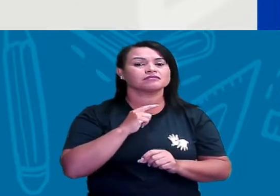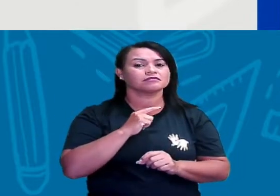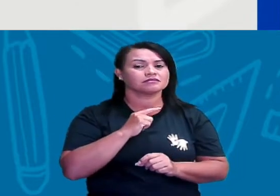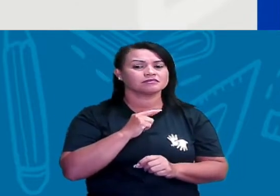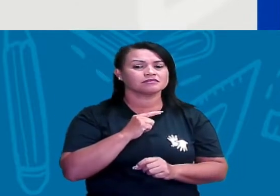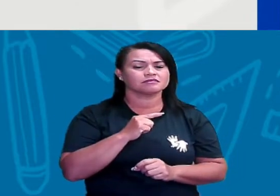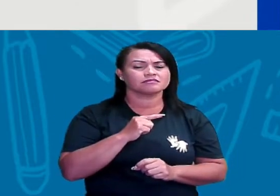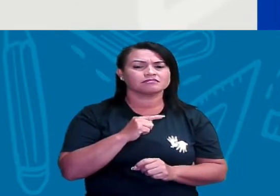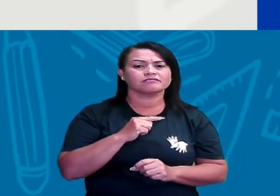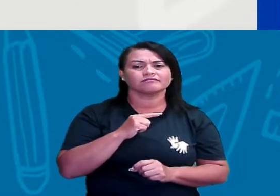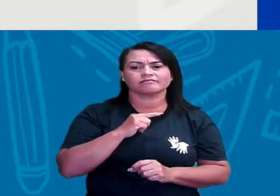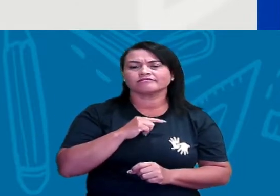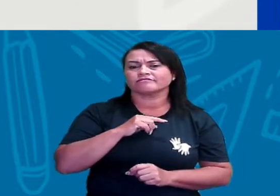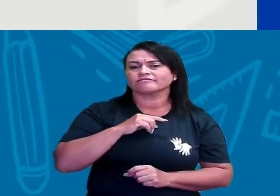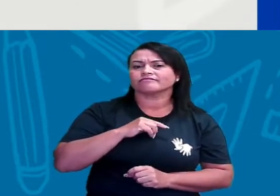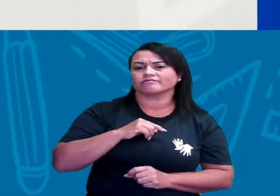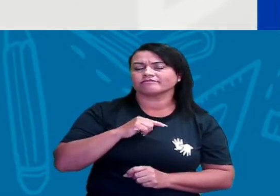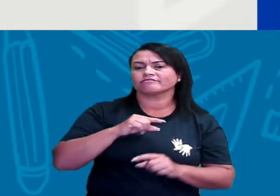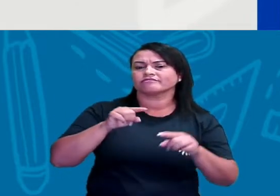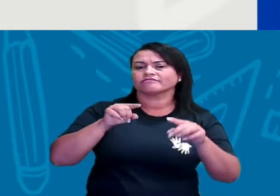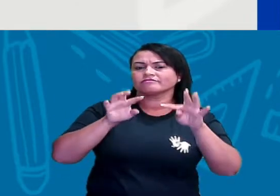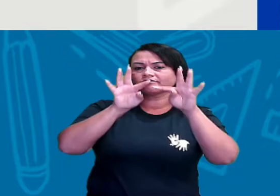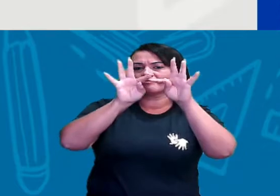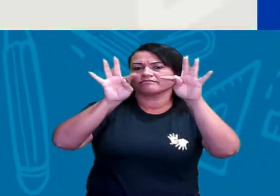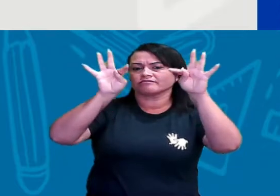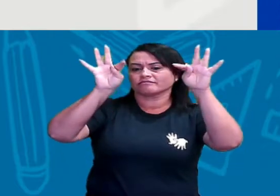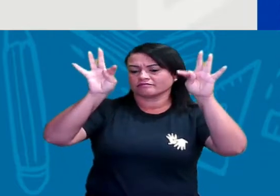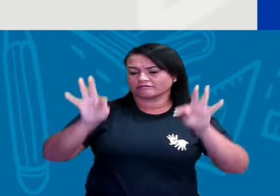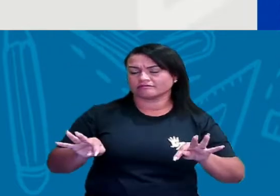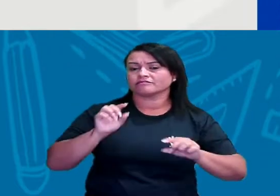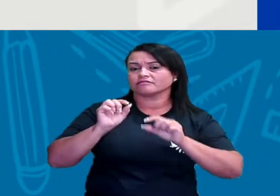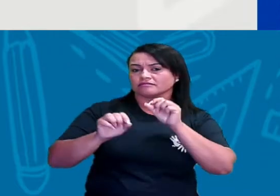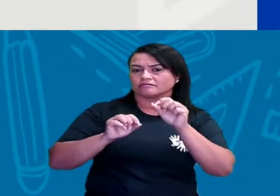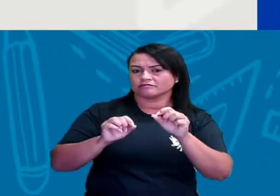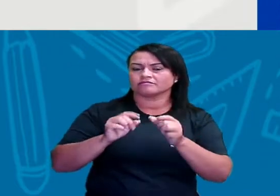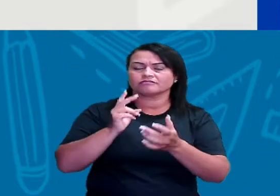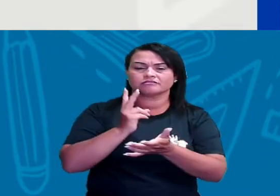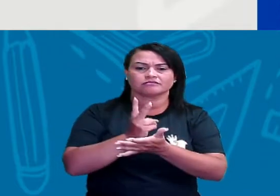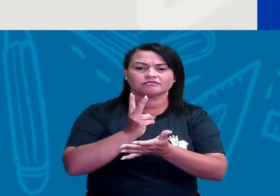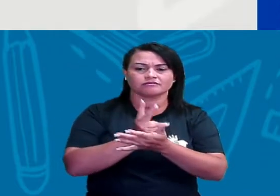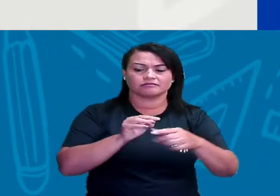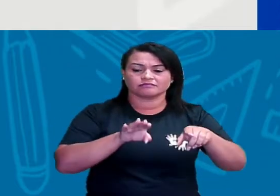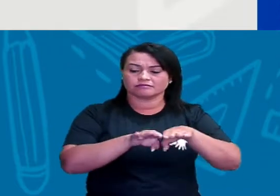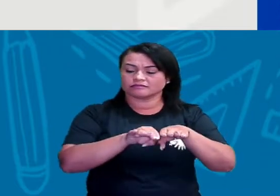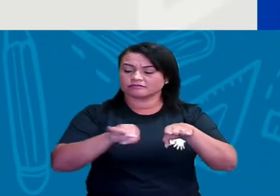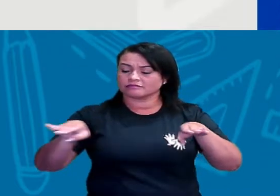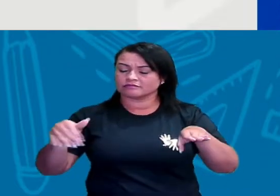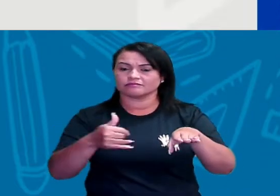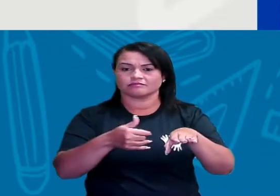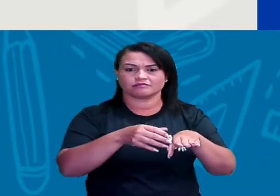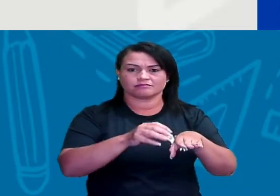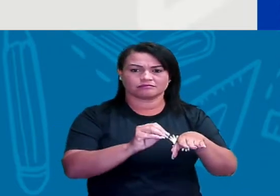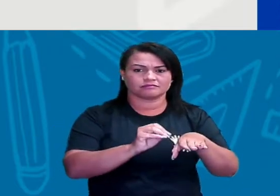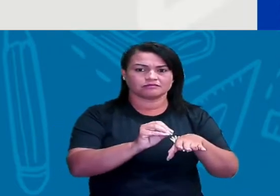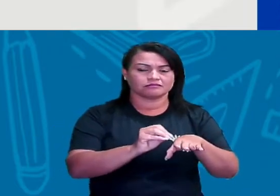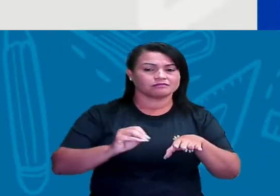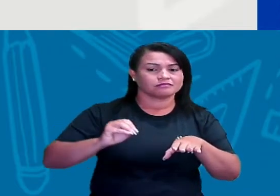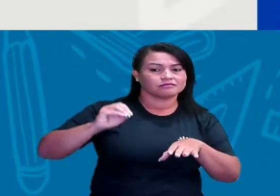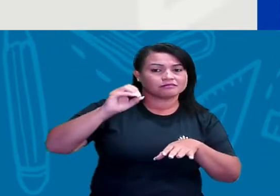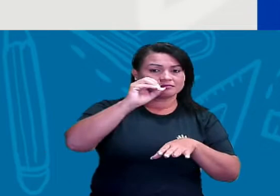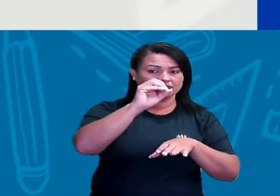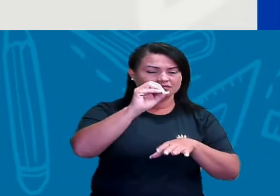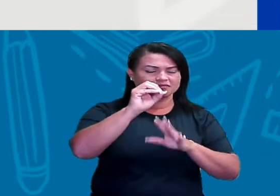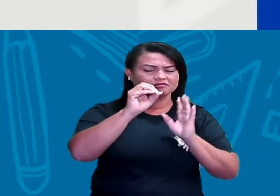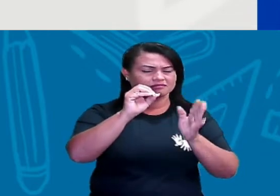Aqui eu fiz uma tabelinha rapidinha para vocês verem o seguinte, eu tenho sempre na base 10, tá? Então, aqui eu tenho 10 elevado a zero, nós